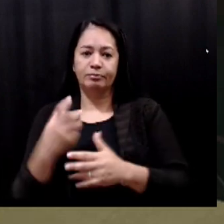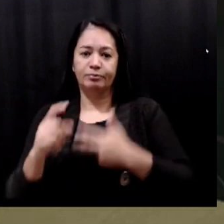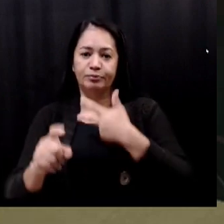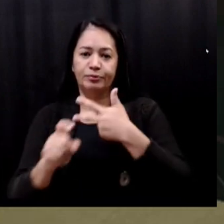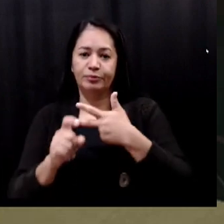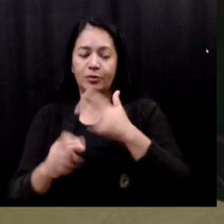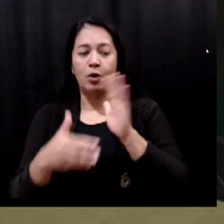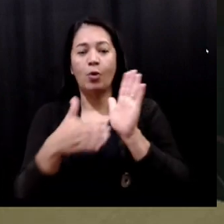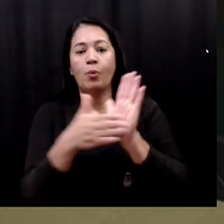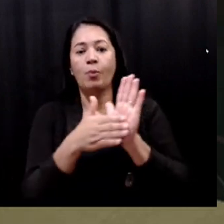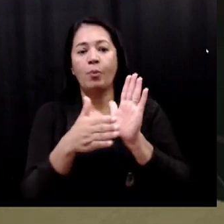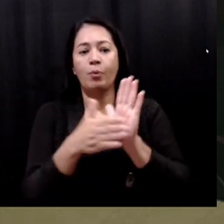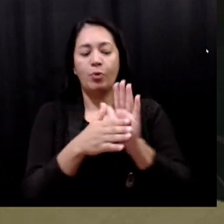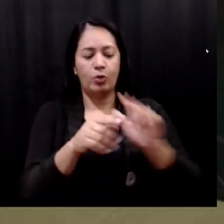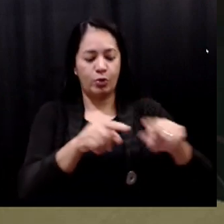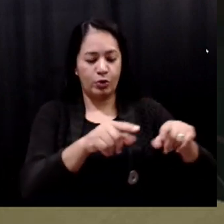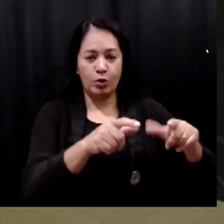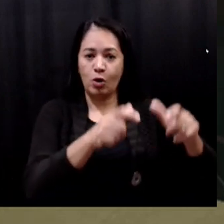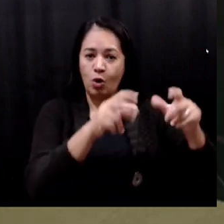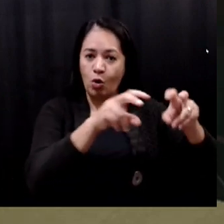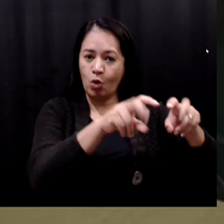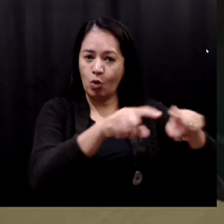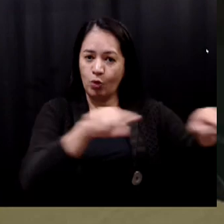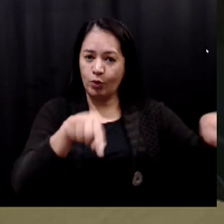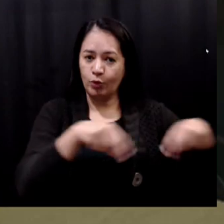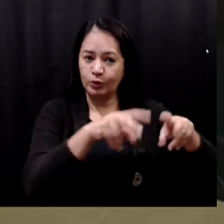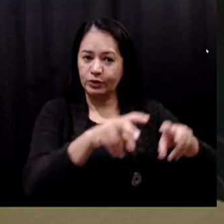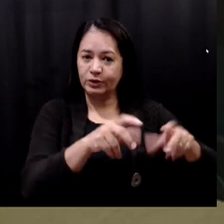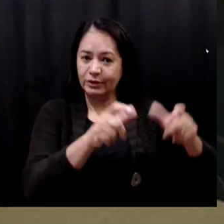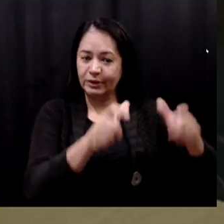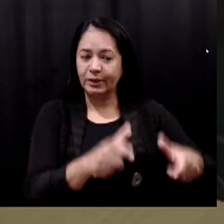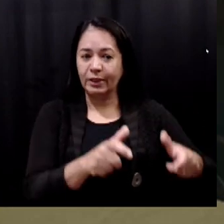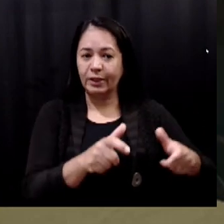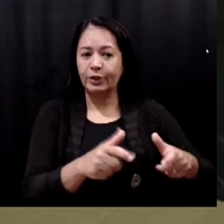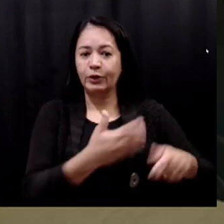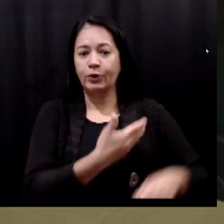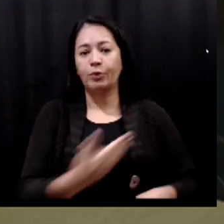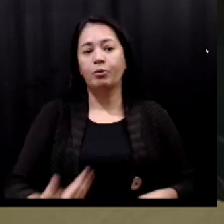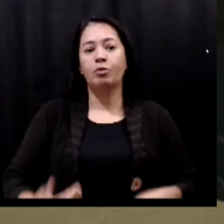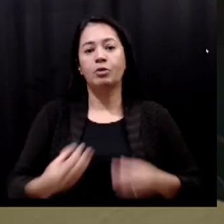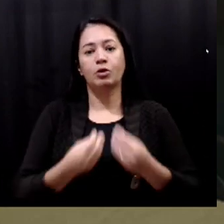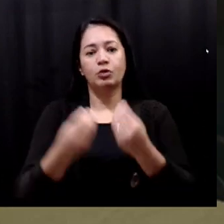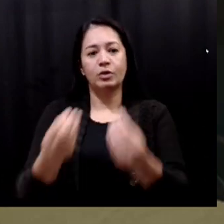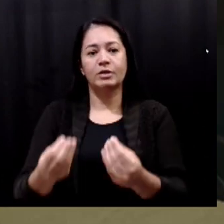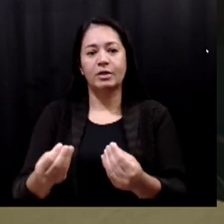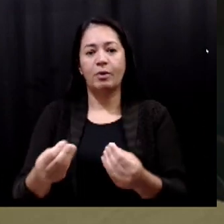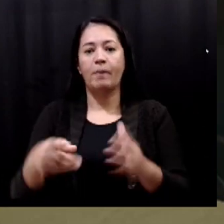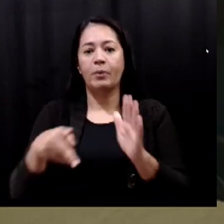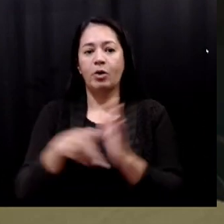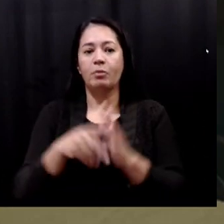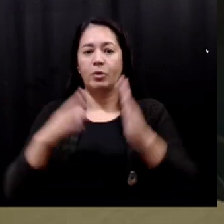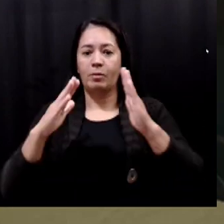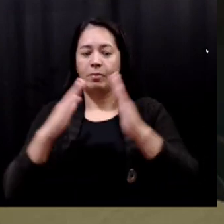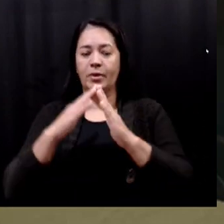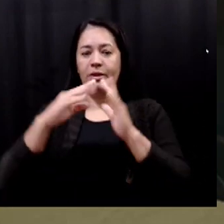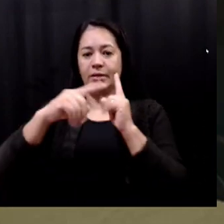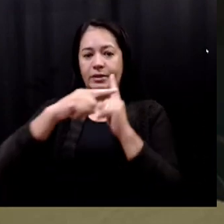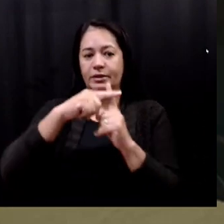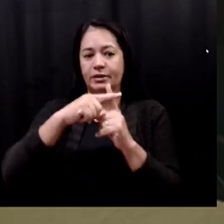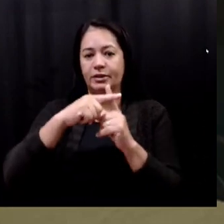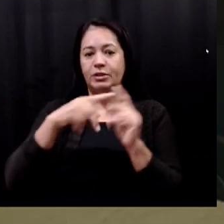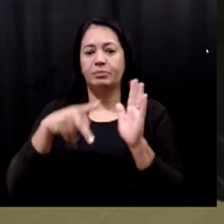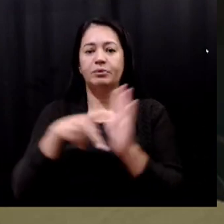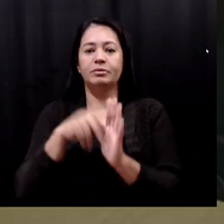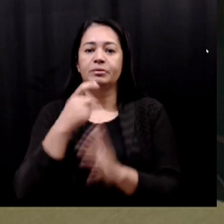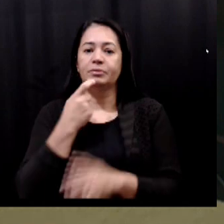de um terreno público localizado no bairro Nova Campinas para a Arquidiocese de Campinas. A área já abriga a atual Igreja